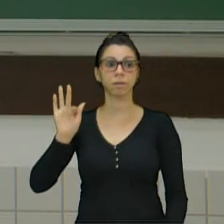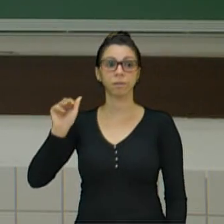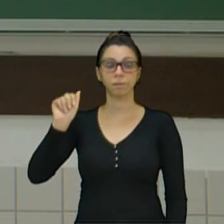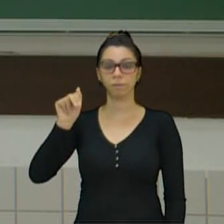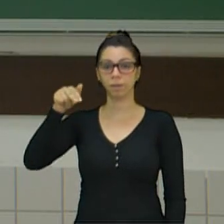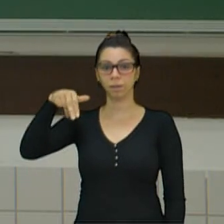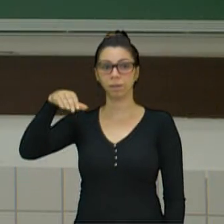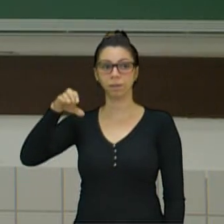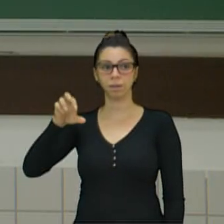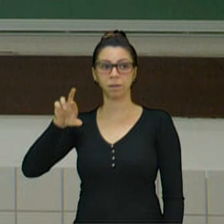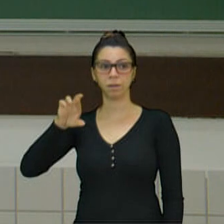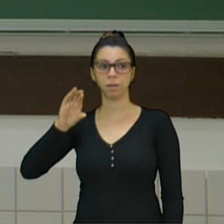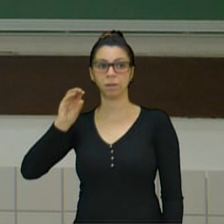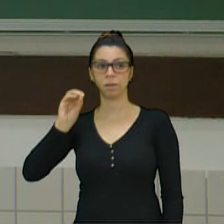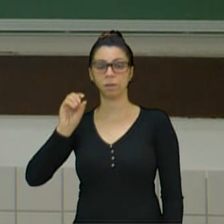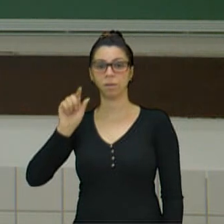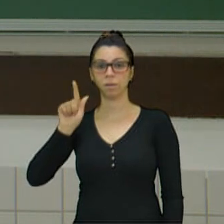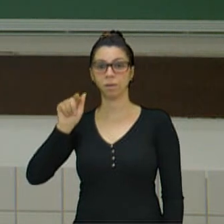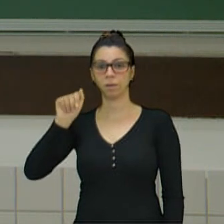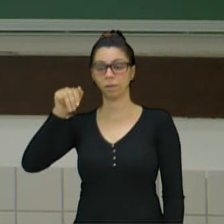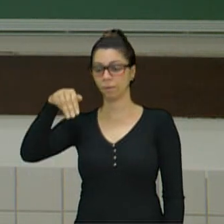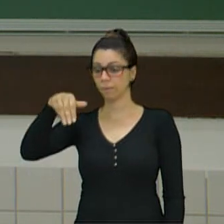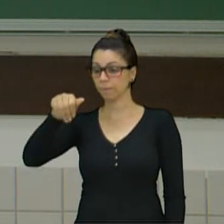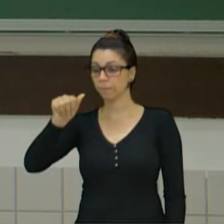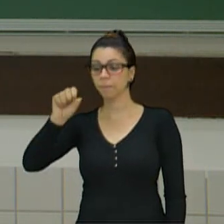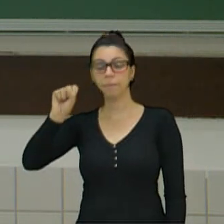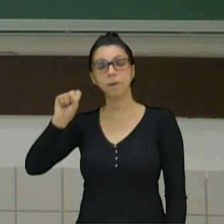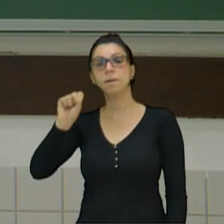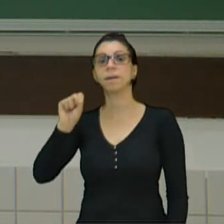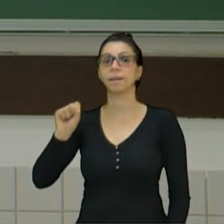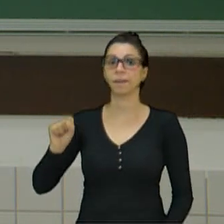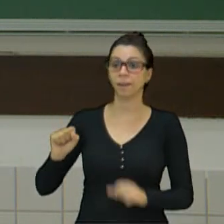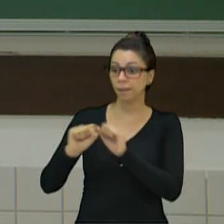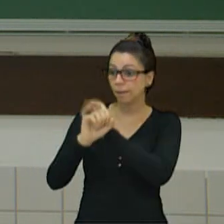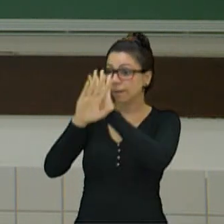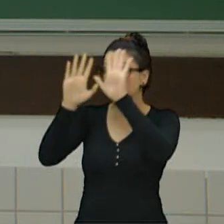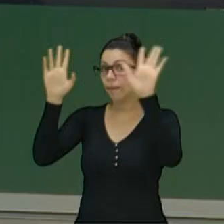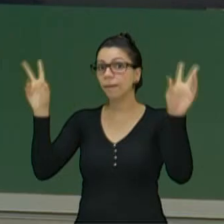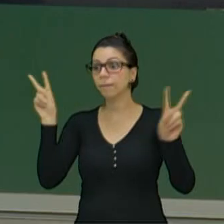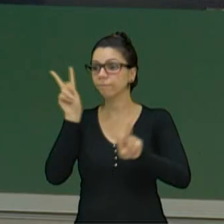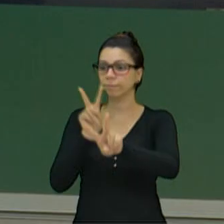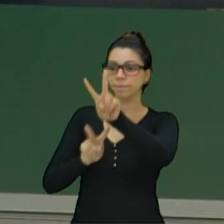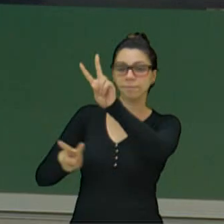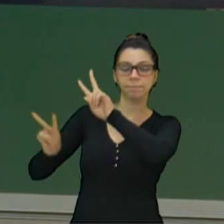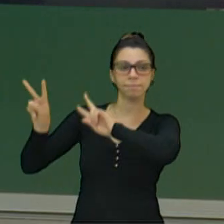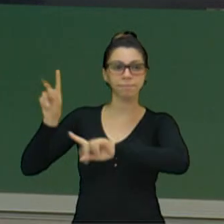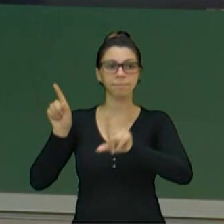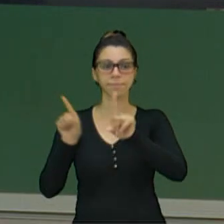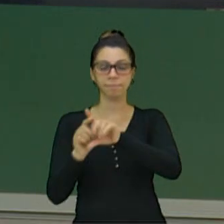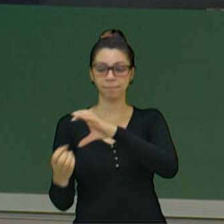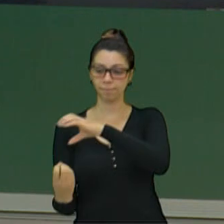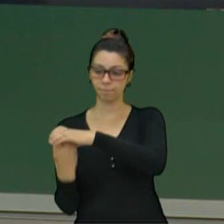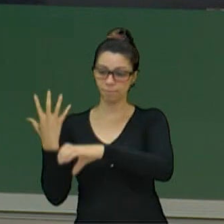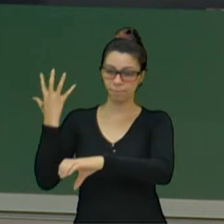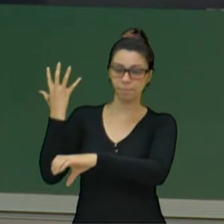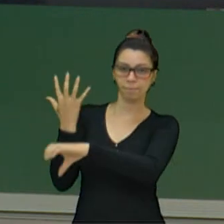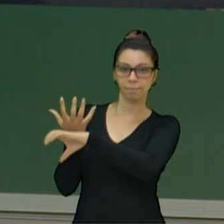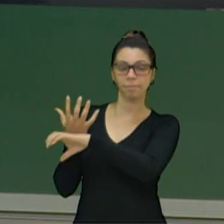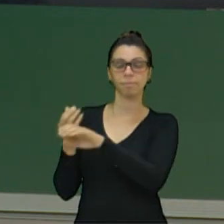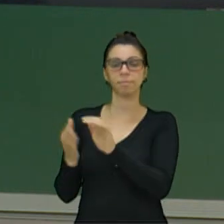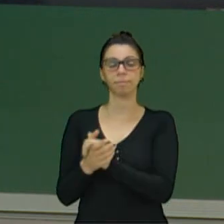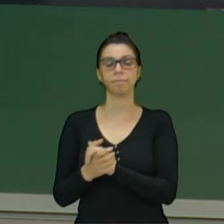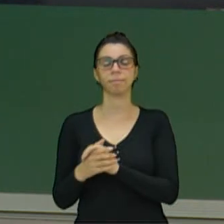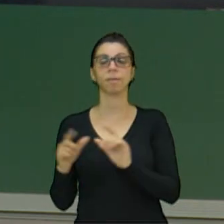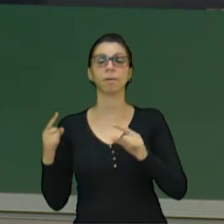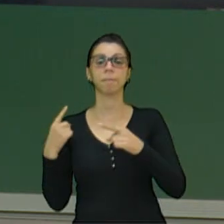que têm seus sistemas produtores de gametas bem visíveis. Elas são conhecidas também como plantas espermatófitas,